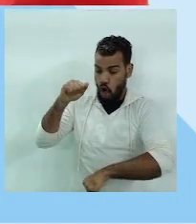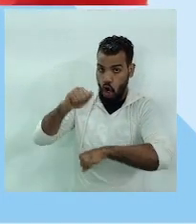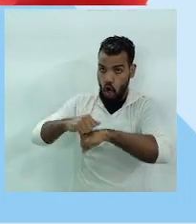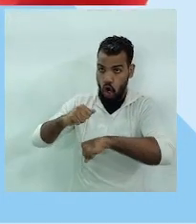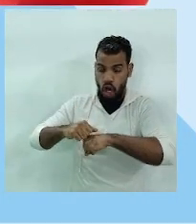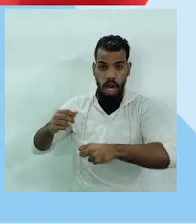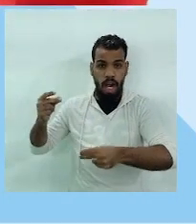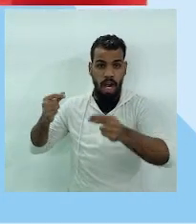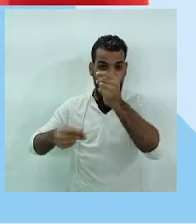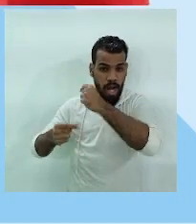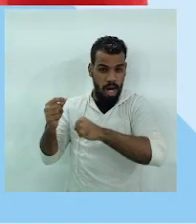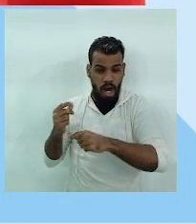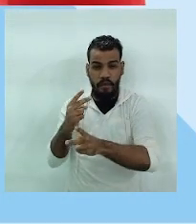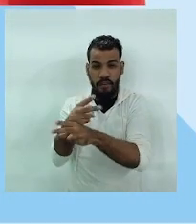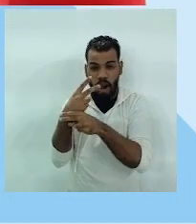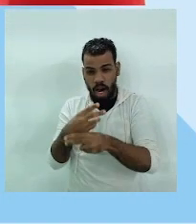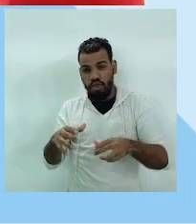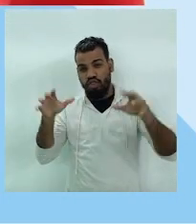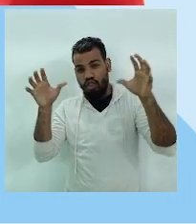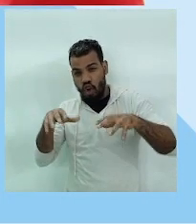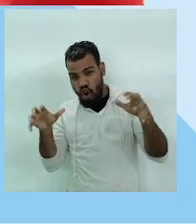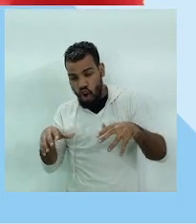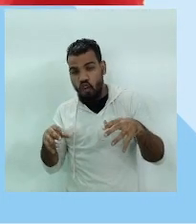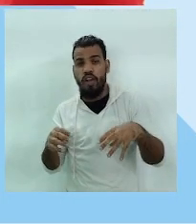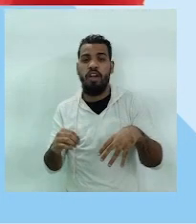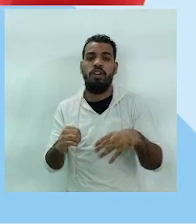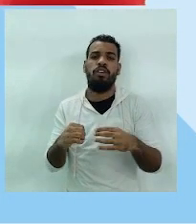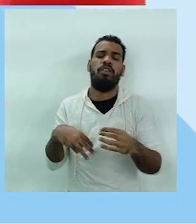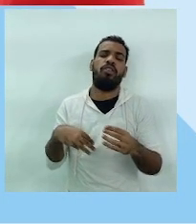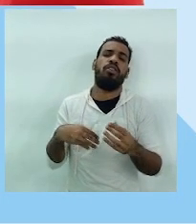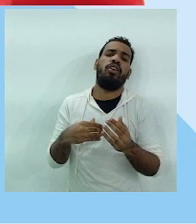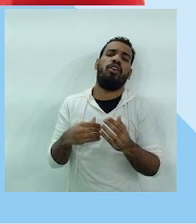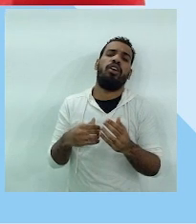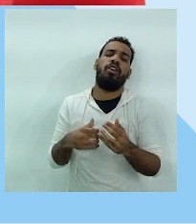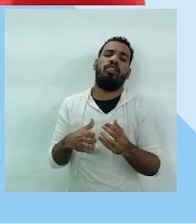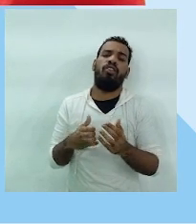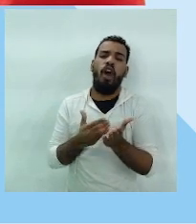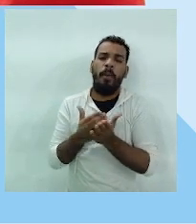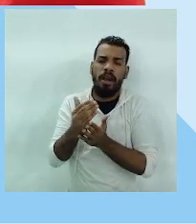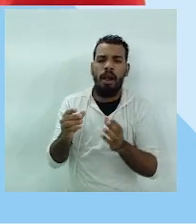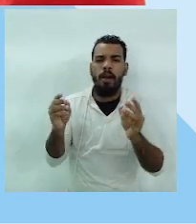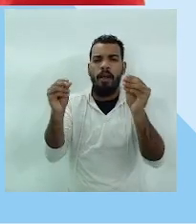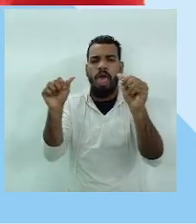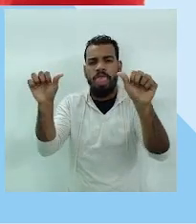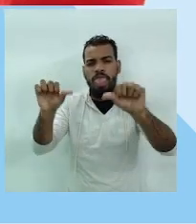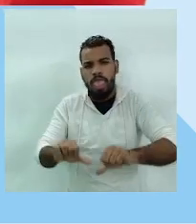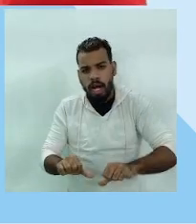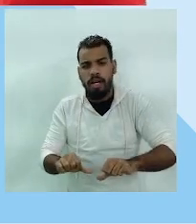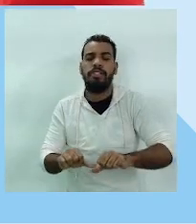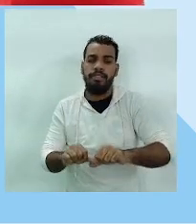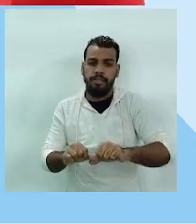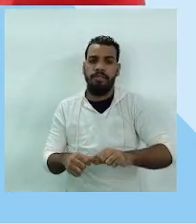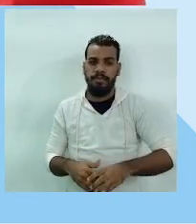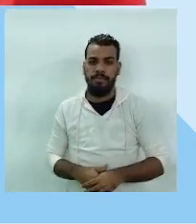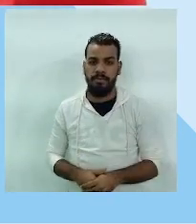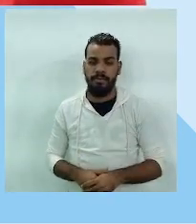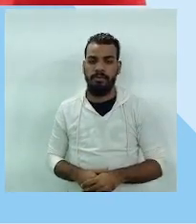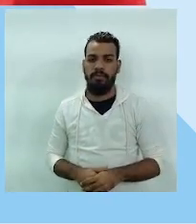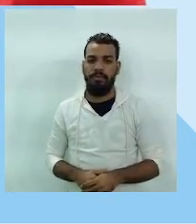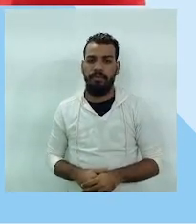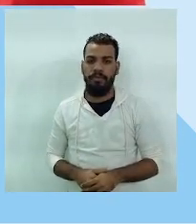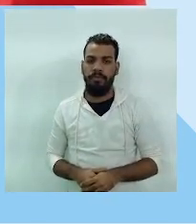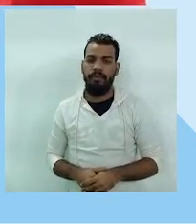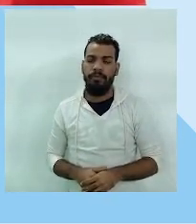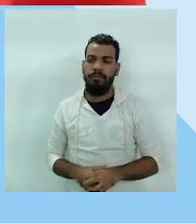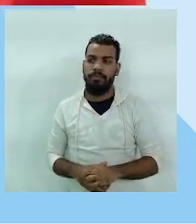de degradação de ventos, de chuvas, começam a se desintegrar, não é isso? Havendo um processo de intemperismo. Então,